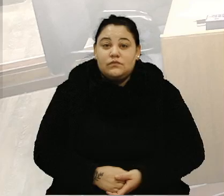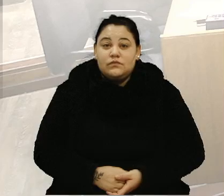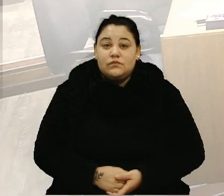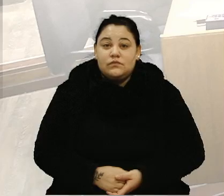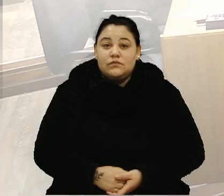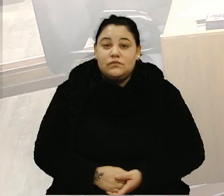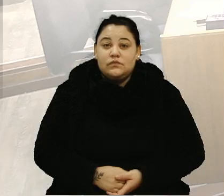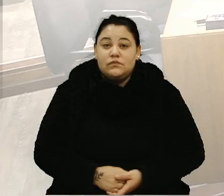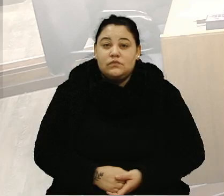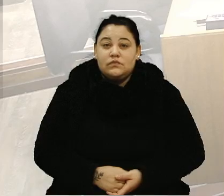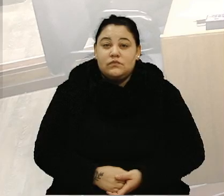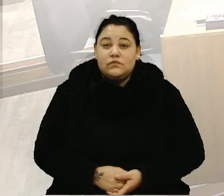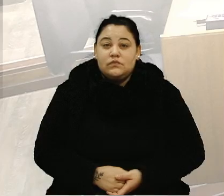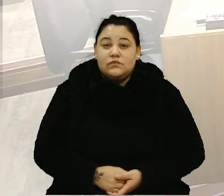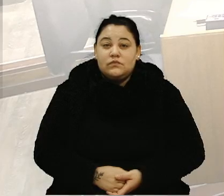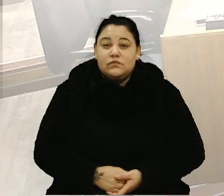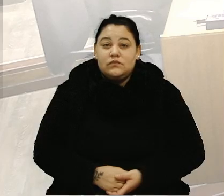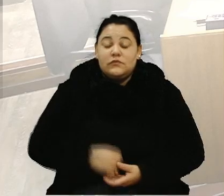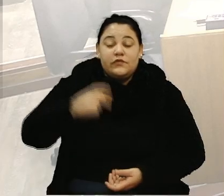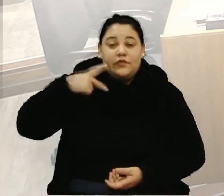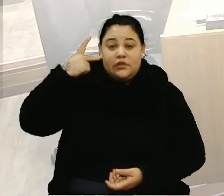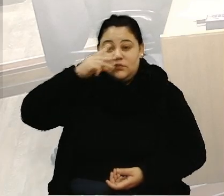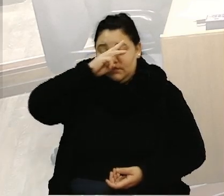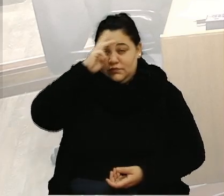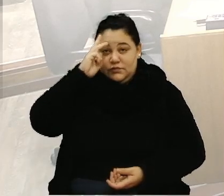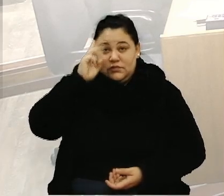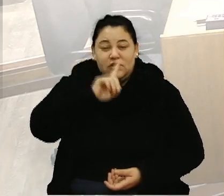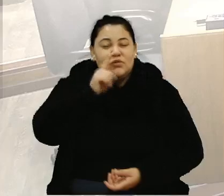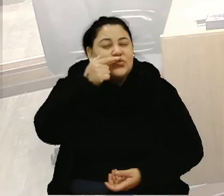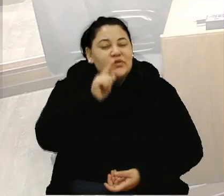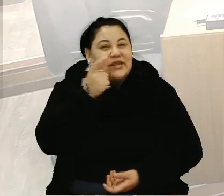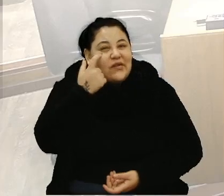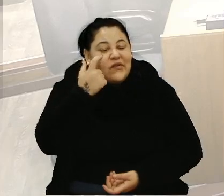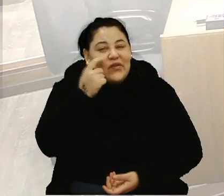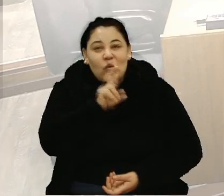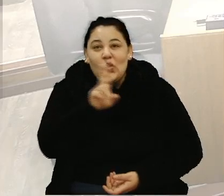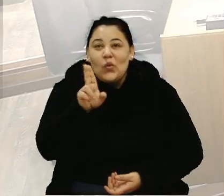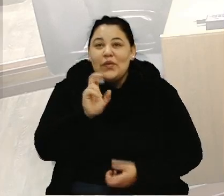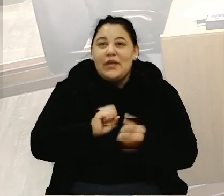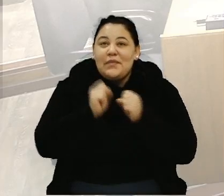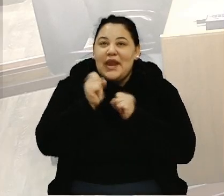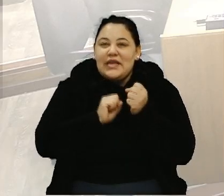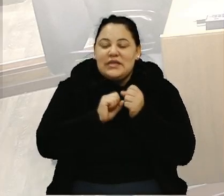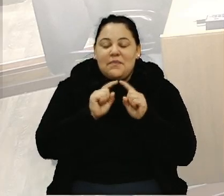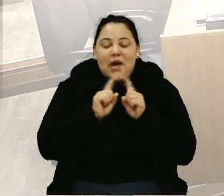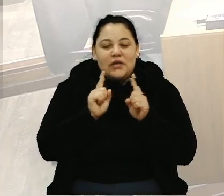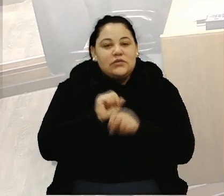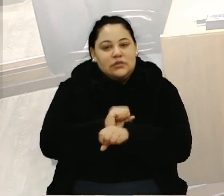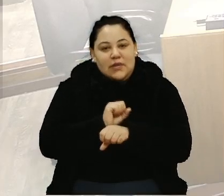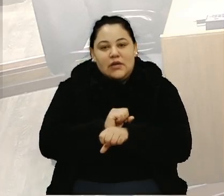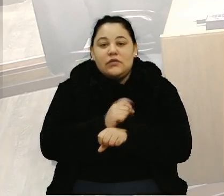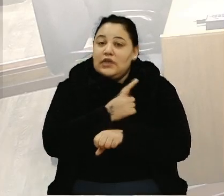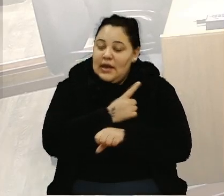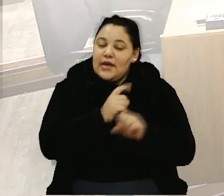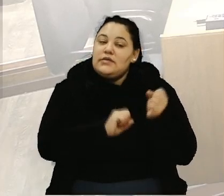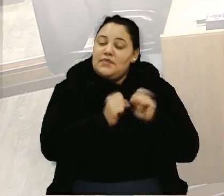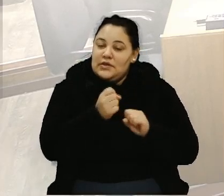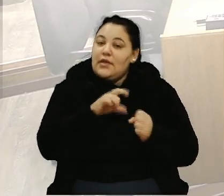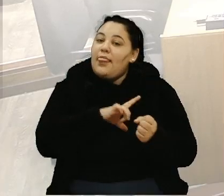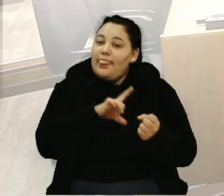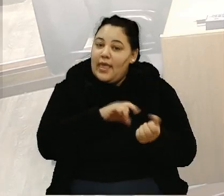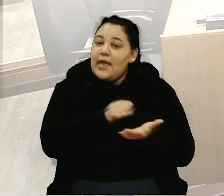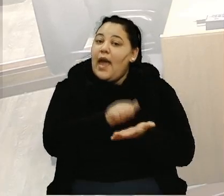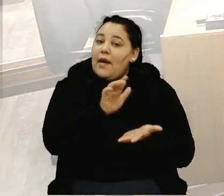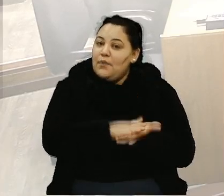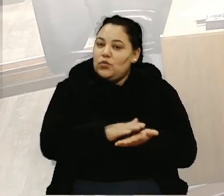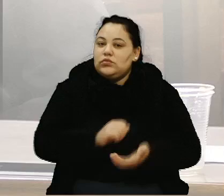Vereador Valim, não consegui visualizar o nome da empresa, mas eu espero que essa empresa seja autuada. Já